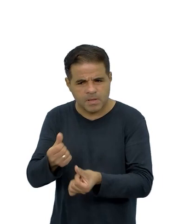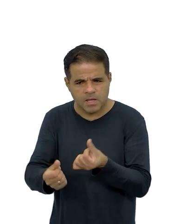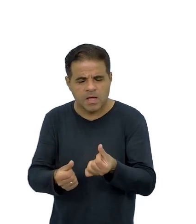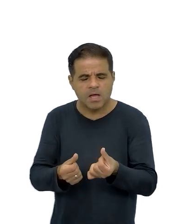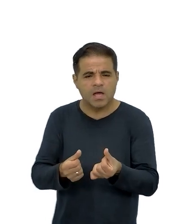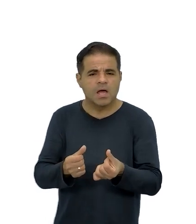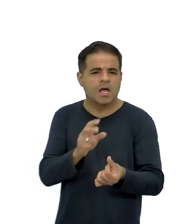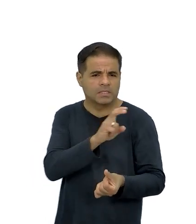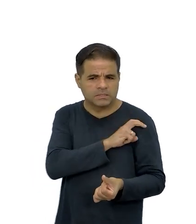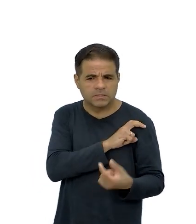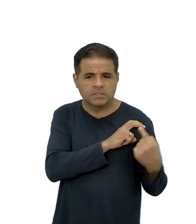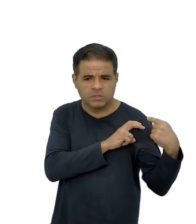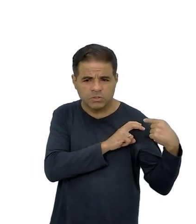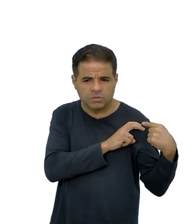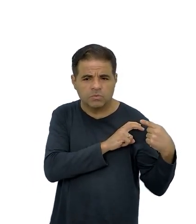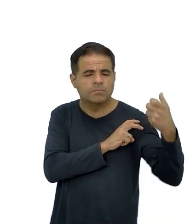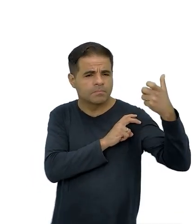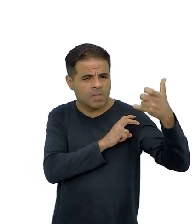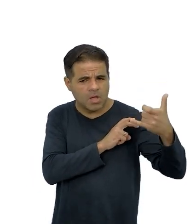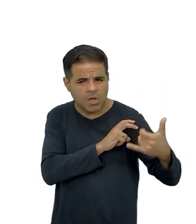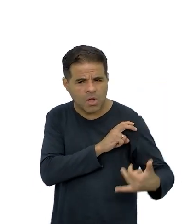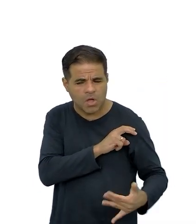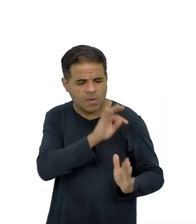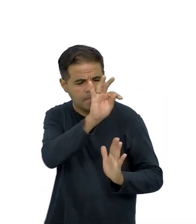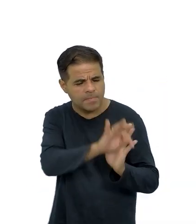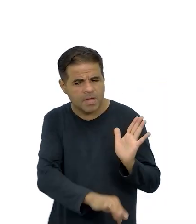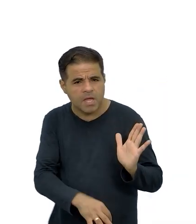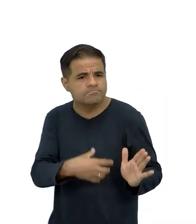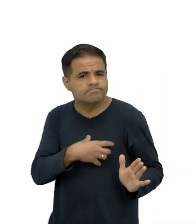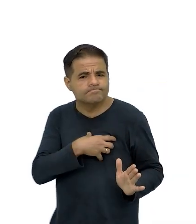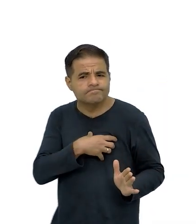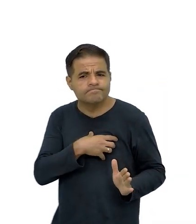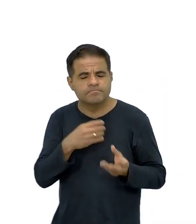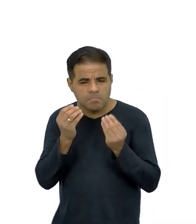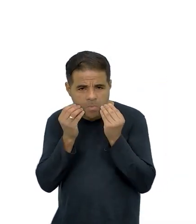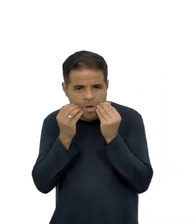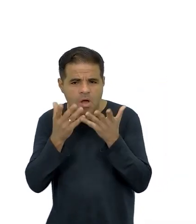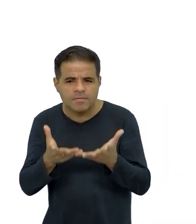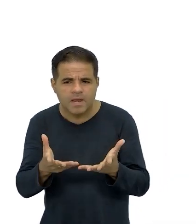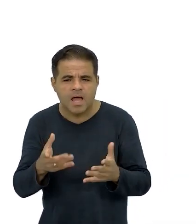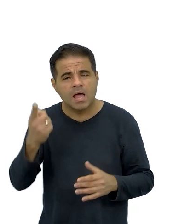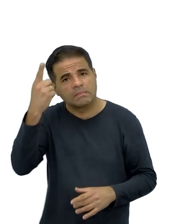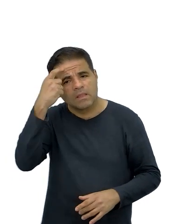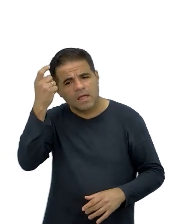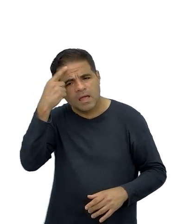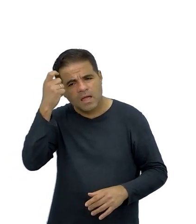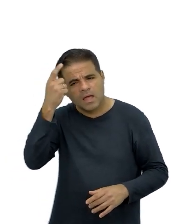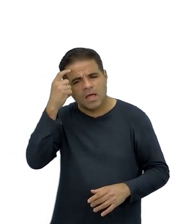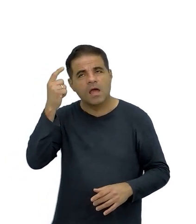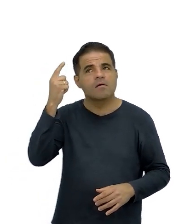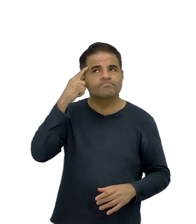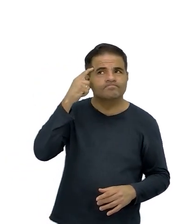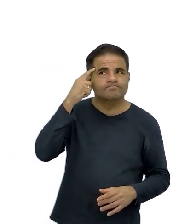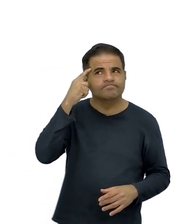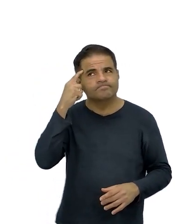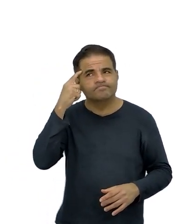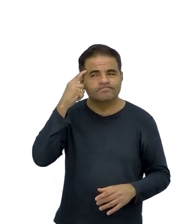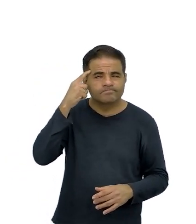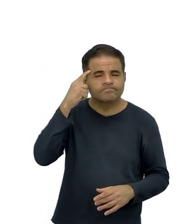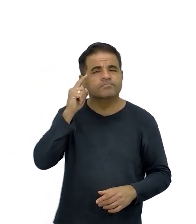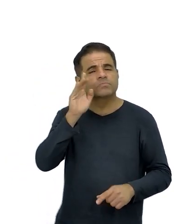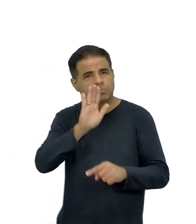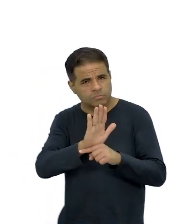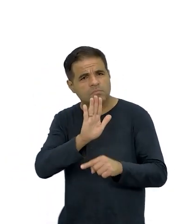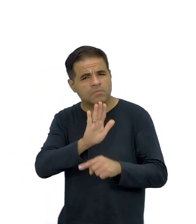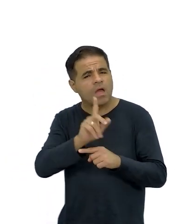5º ano, eles precisam pontuar textos como forma de expressar suas ideias e se fazerem